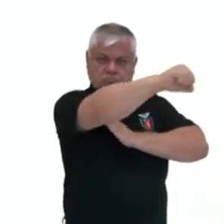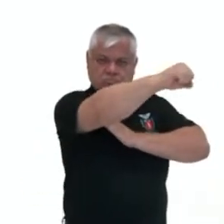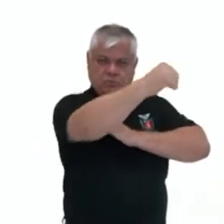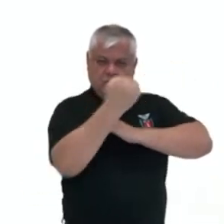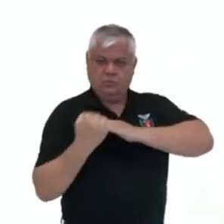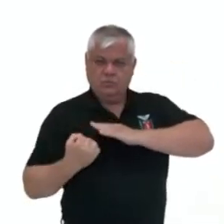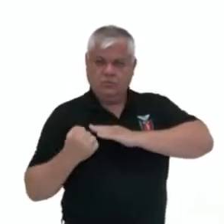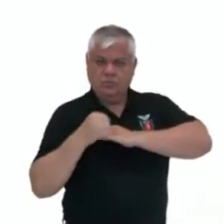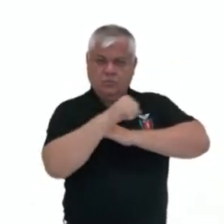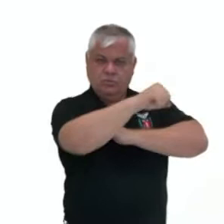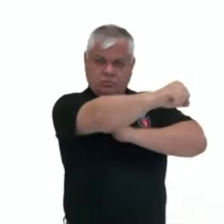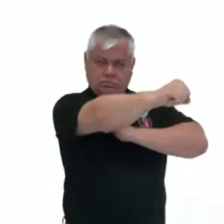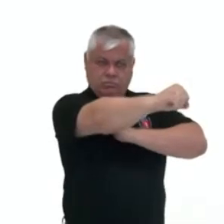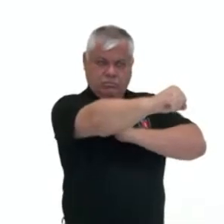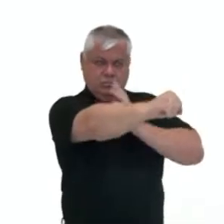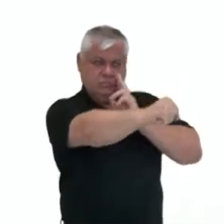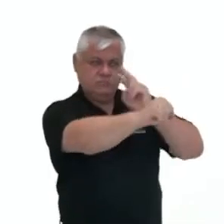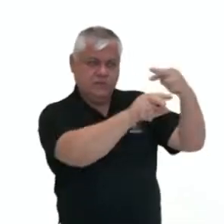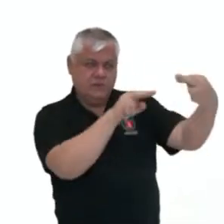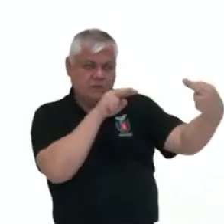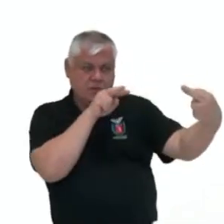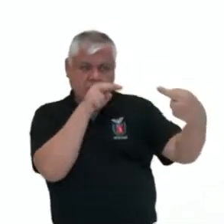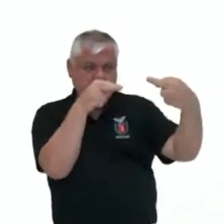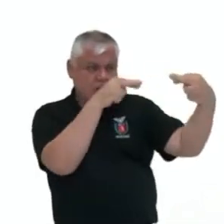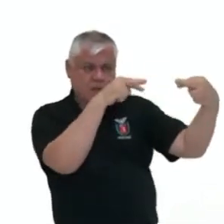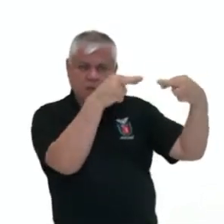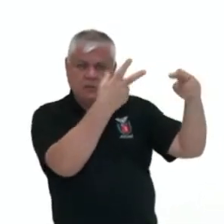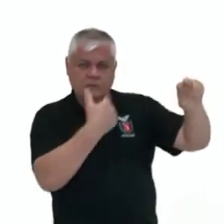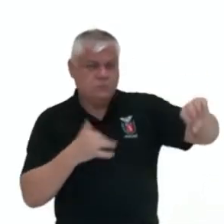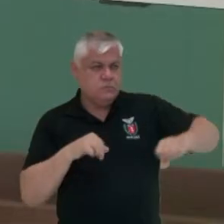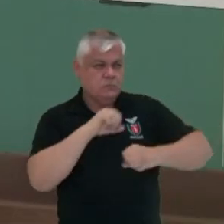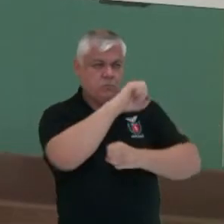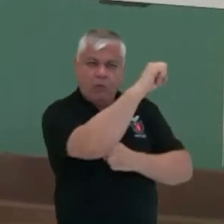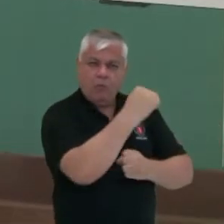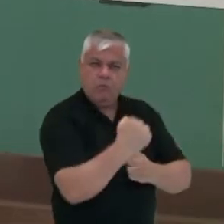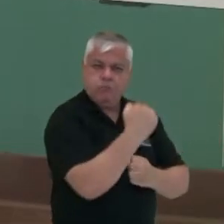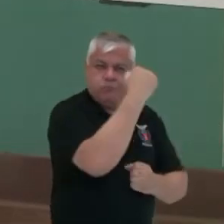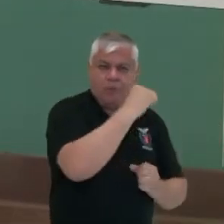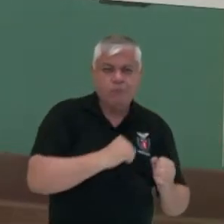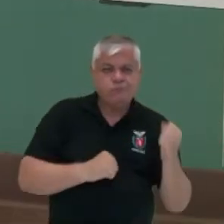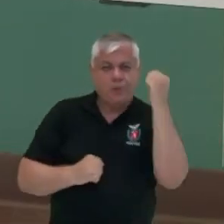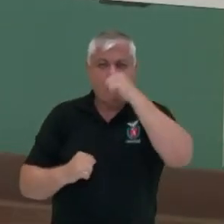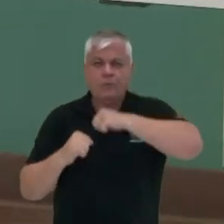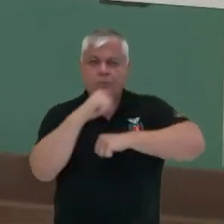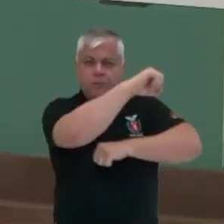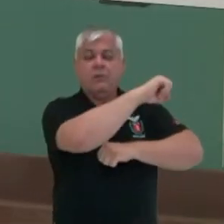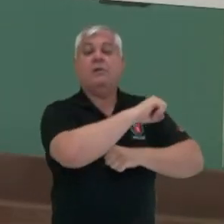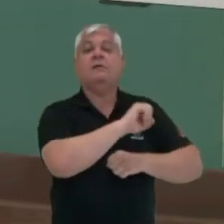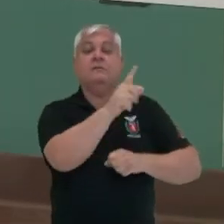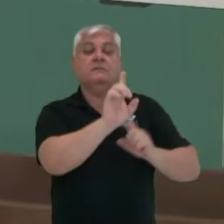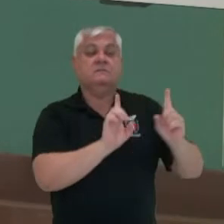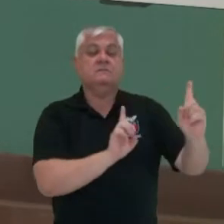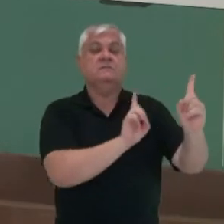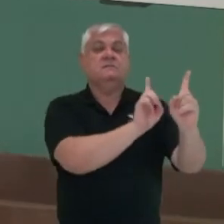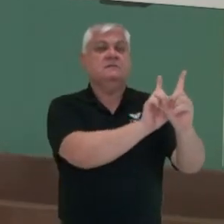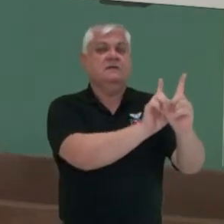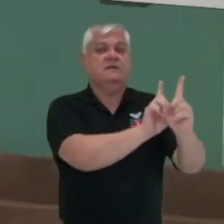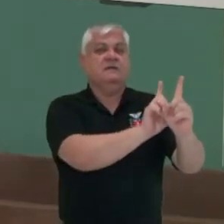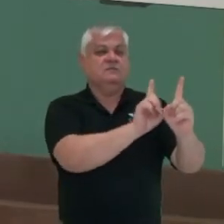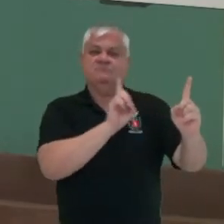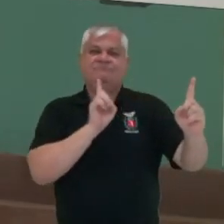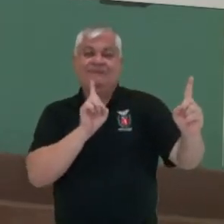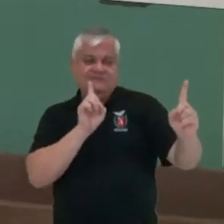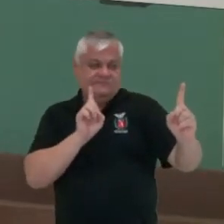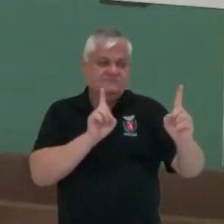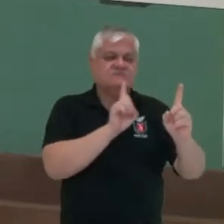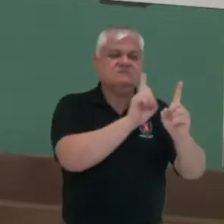manter o adversário em seu raio de ação. Então ele sempre tenta procurar que o adversário fique próximo, que ele consiga alcançar o adversário